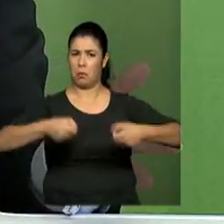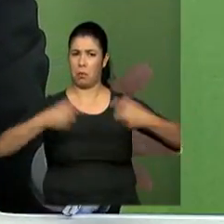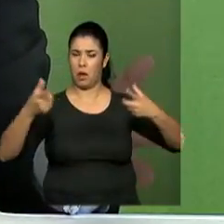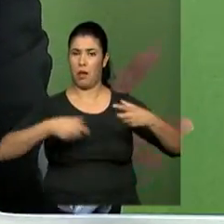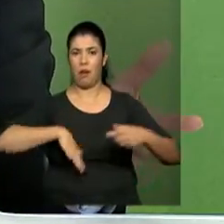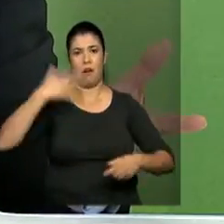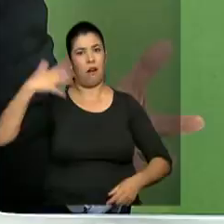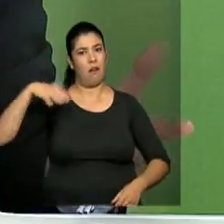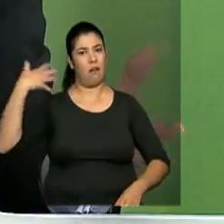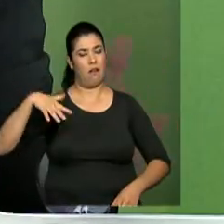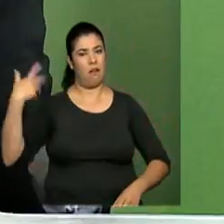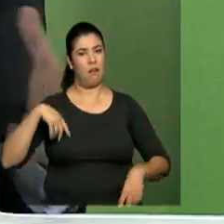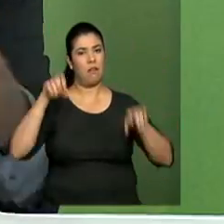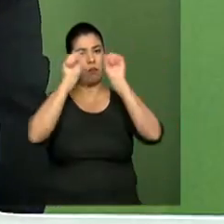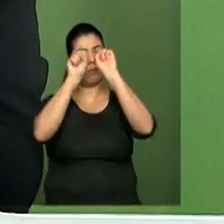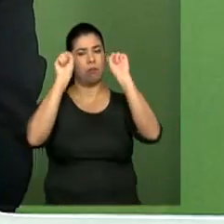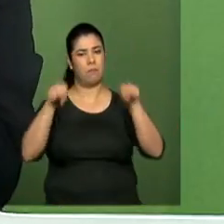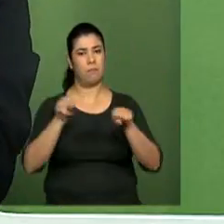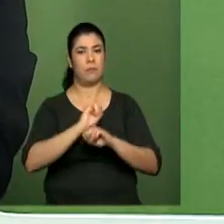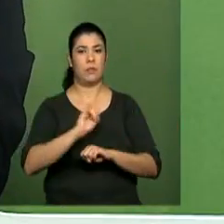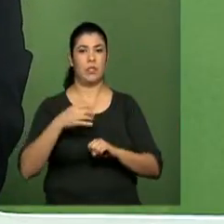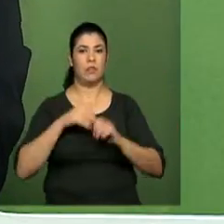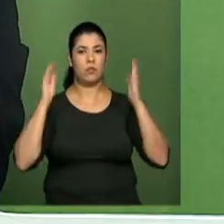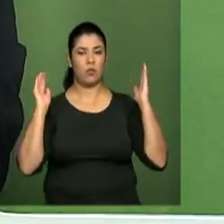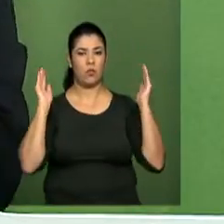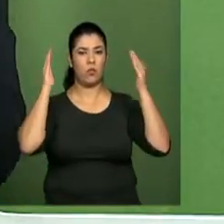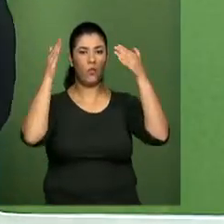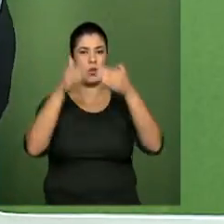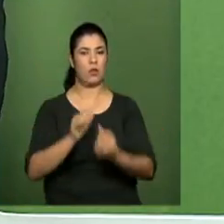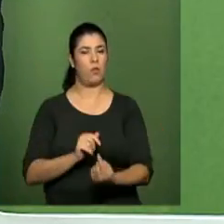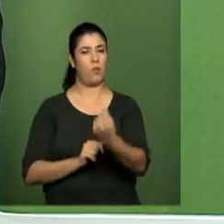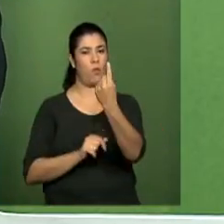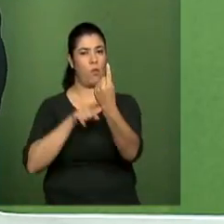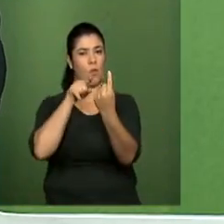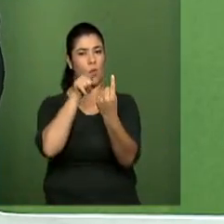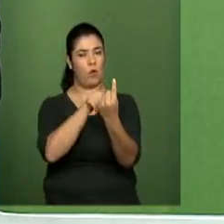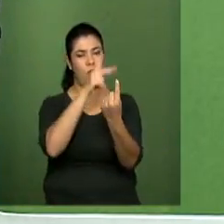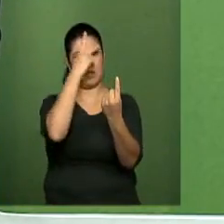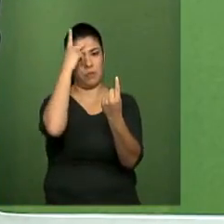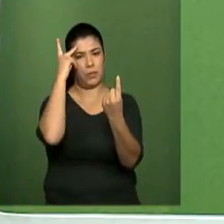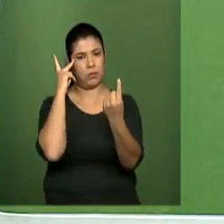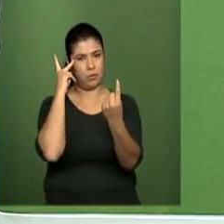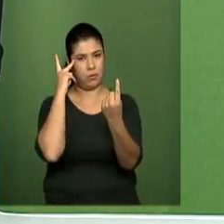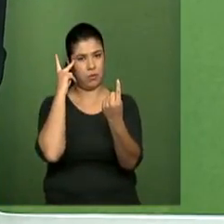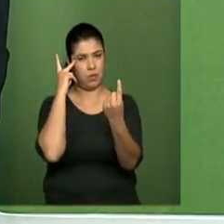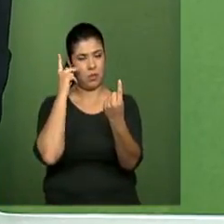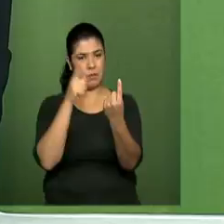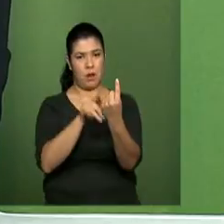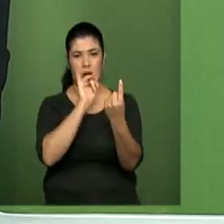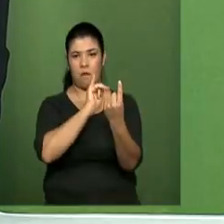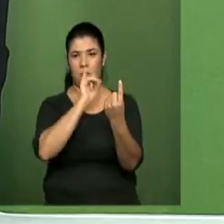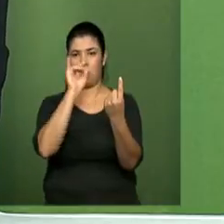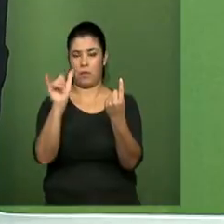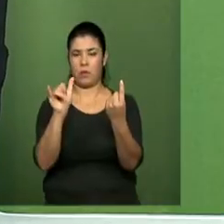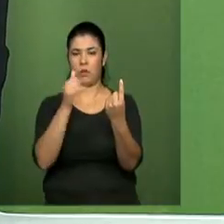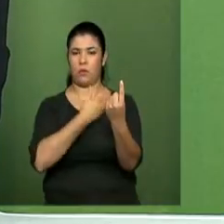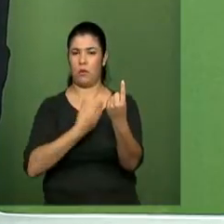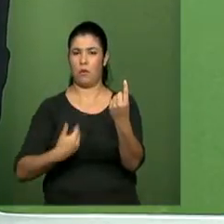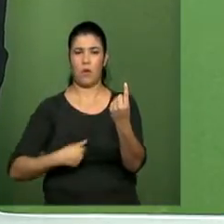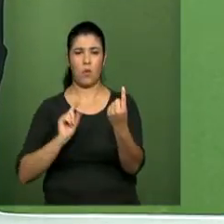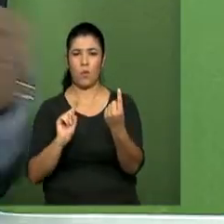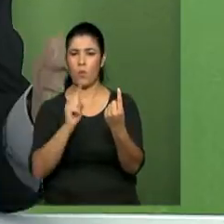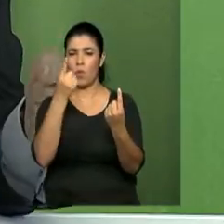muito se nós então centralizamos para fazer do cidadão relação por 11 é uma biometria é só essa